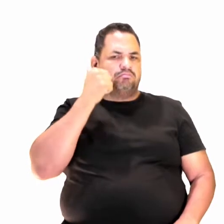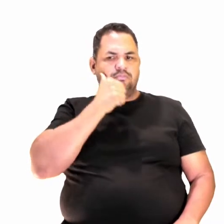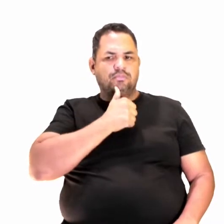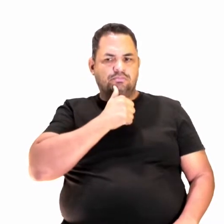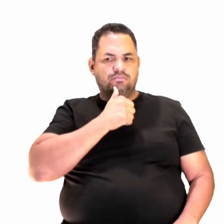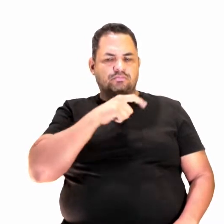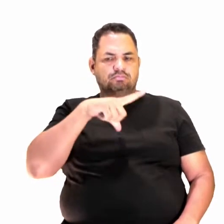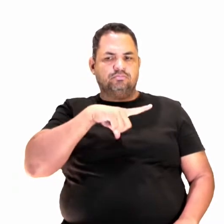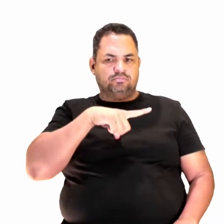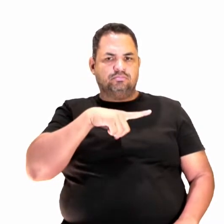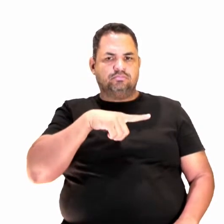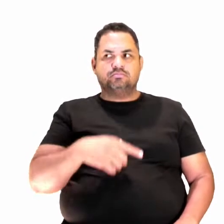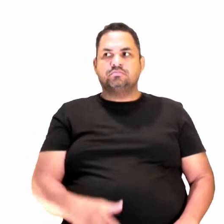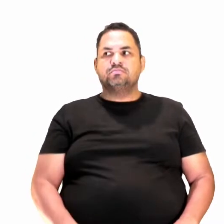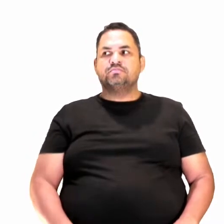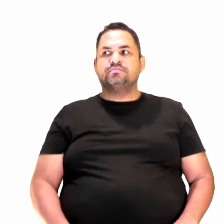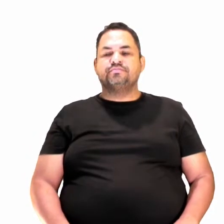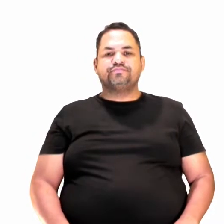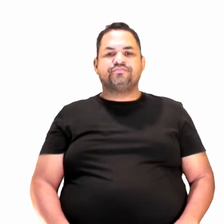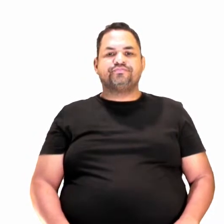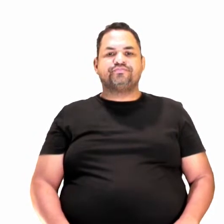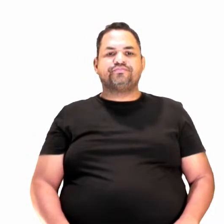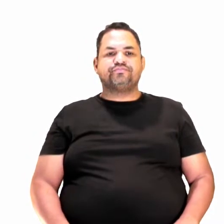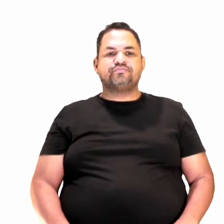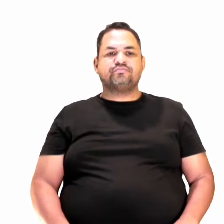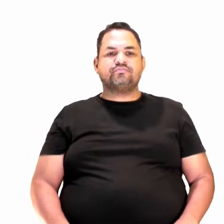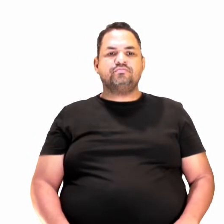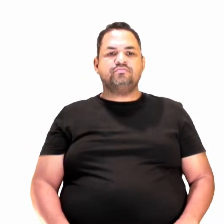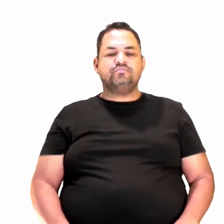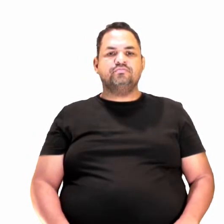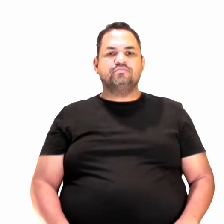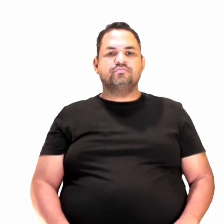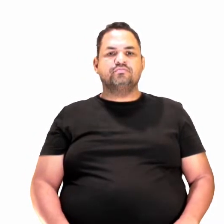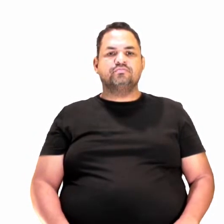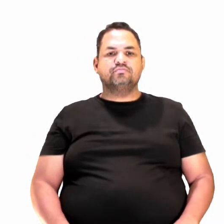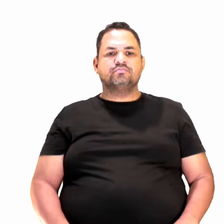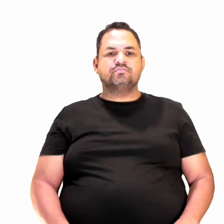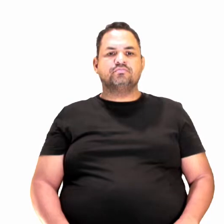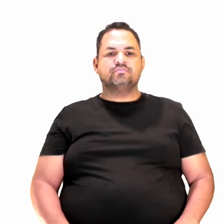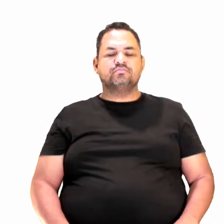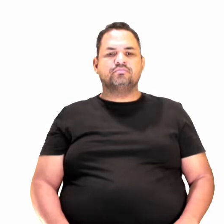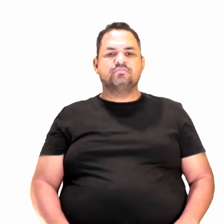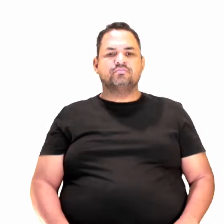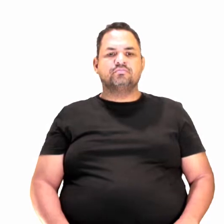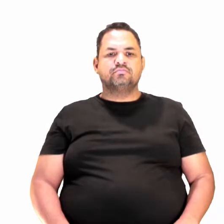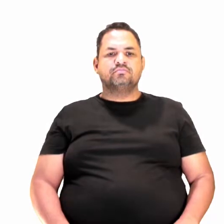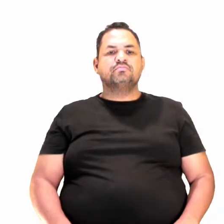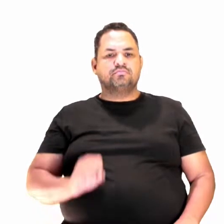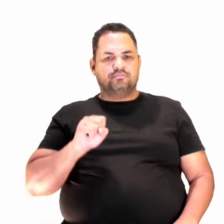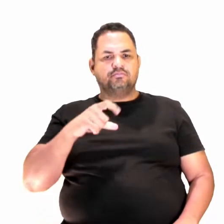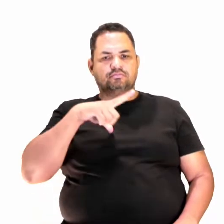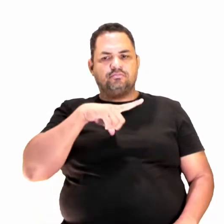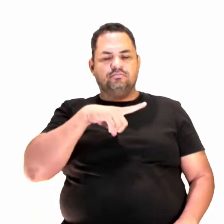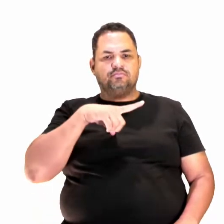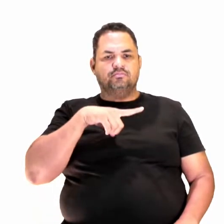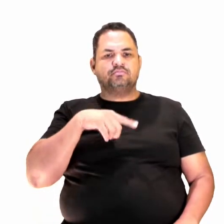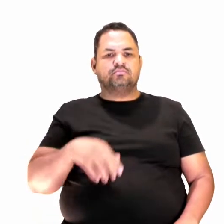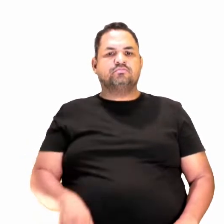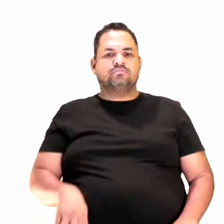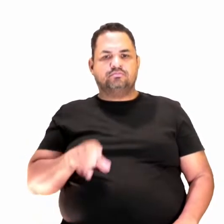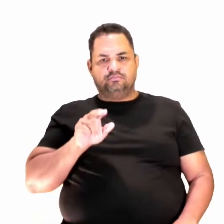etc. Certo? Hoje vamos ver a aparência física de uma pessoa. Muito